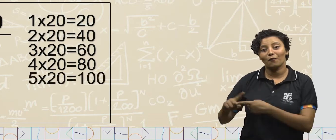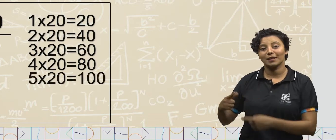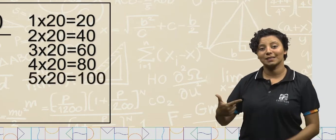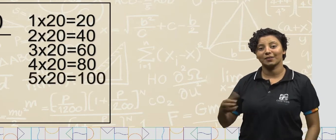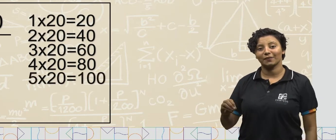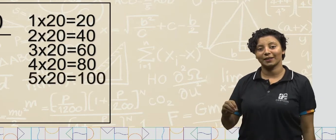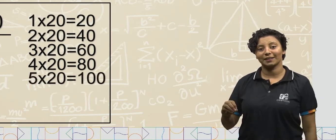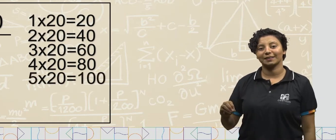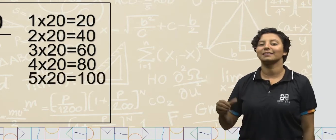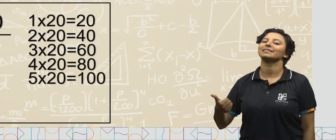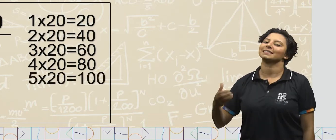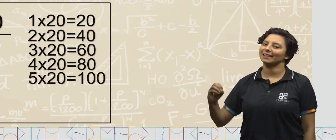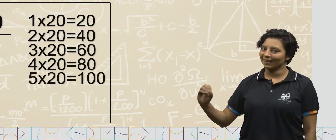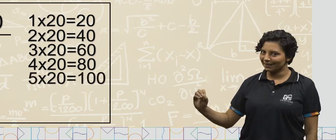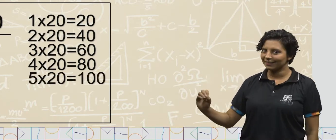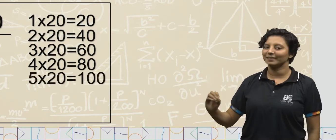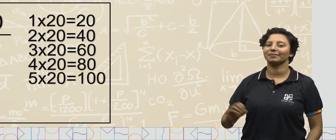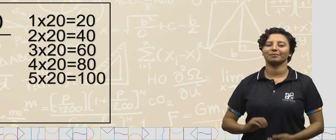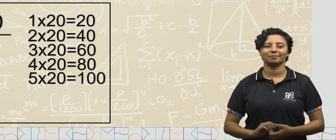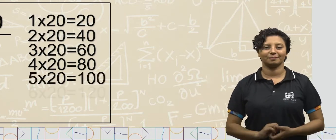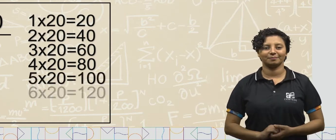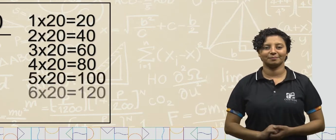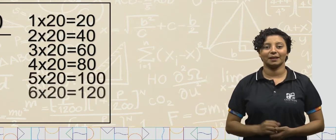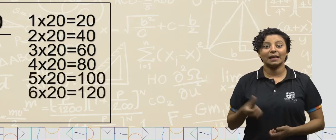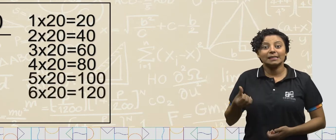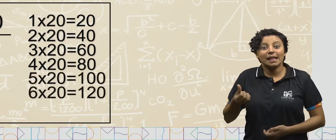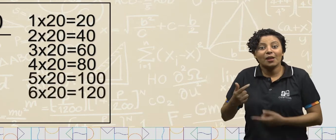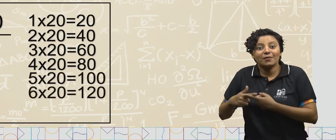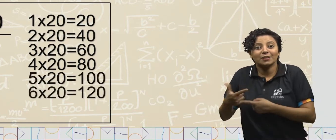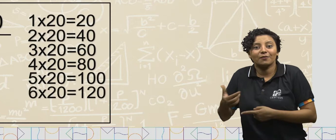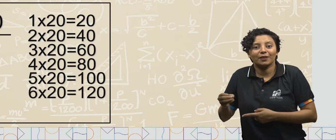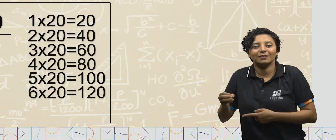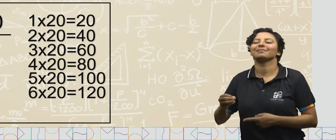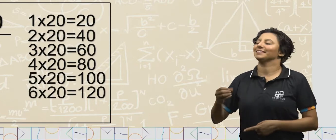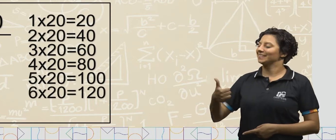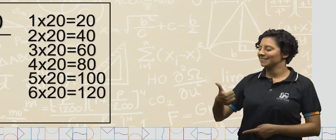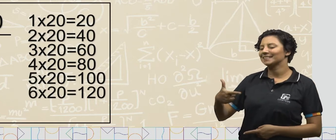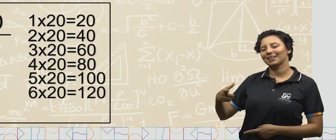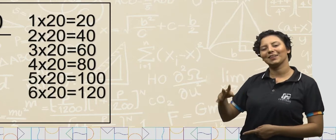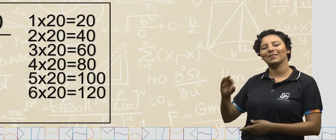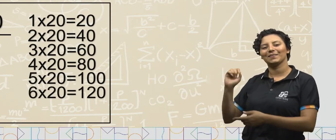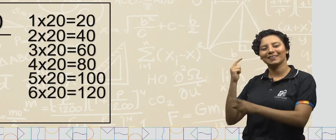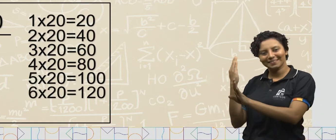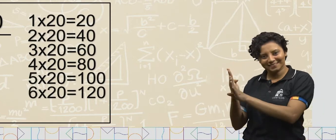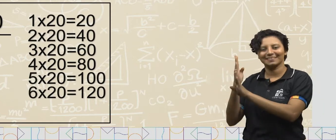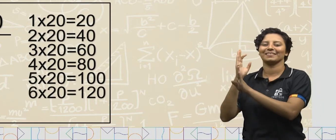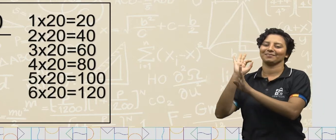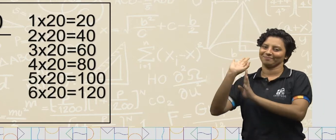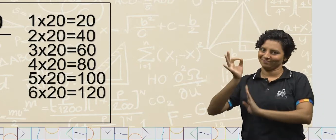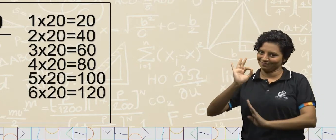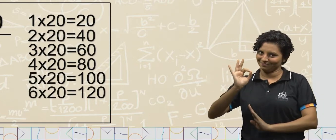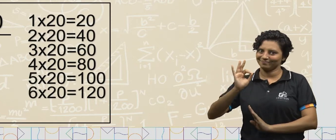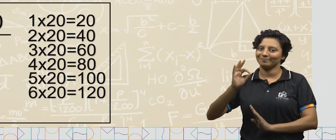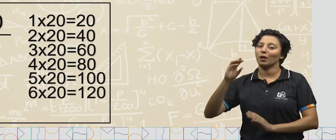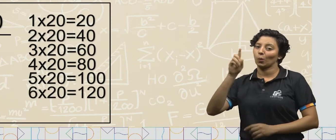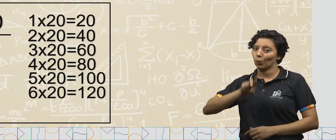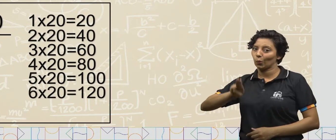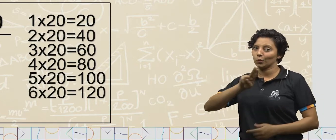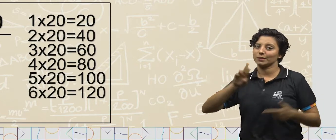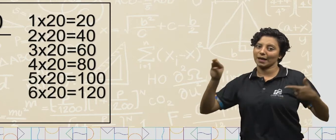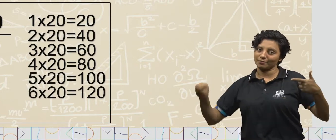vezes 20, temos 100. 6 vezes 20 é igual a 120.